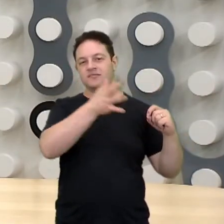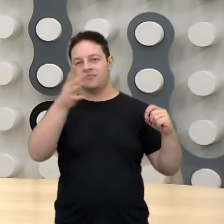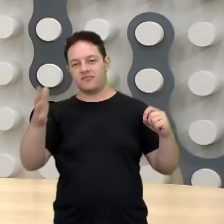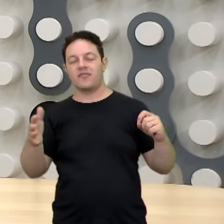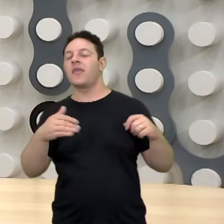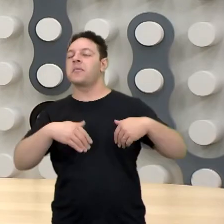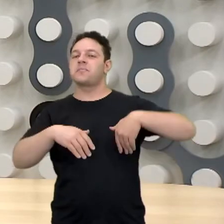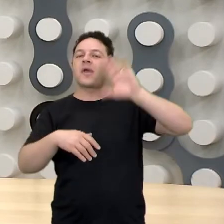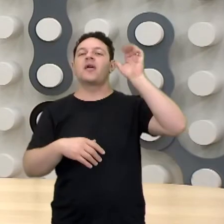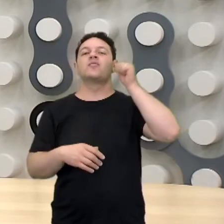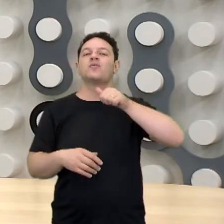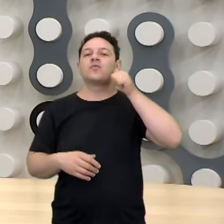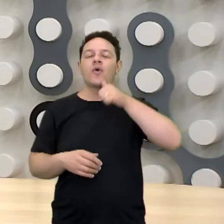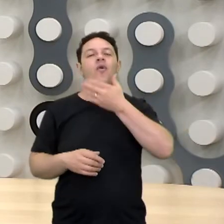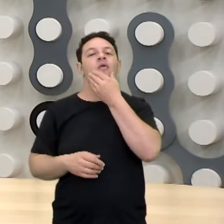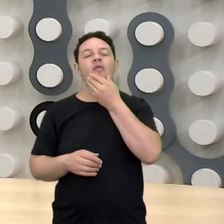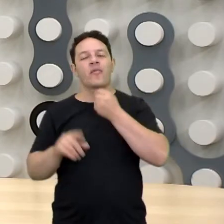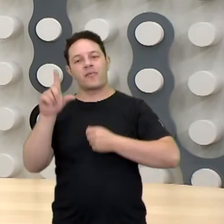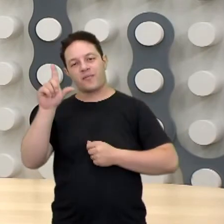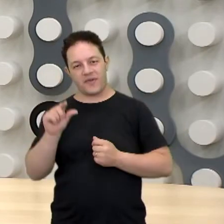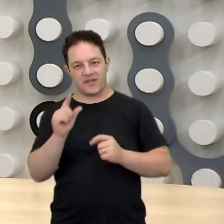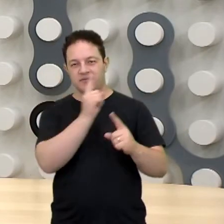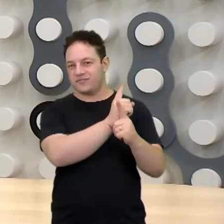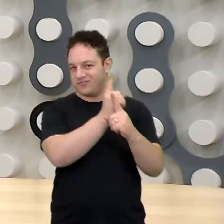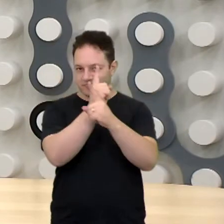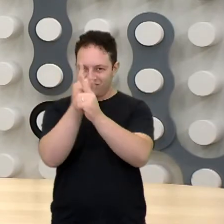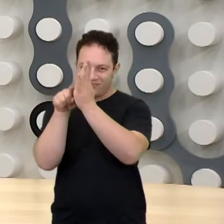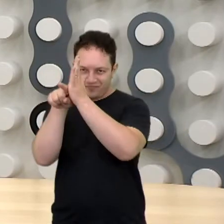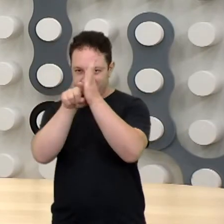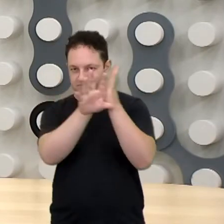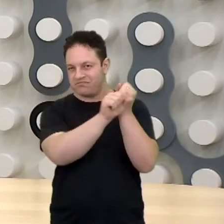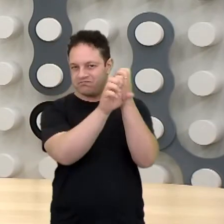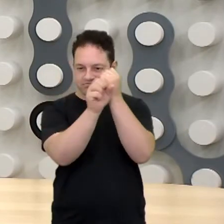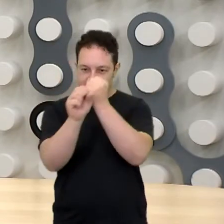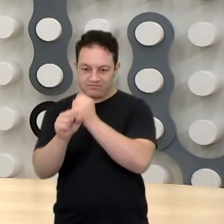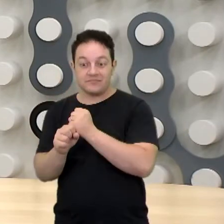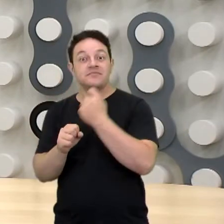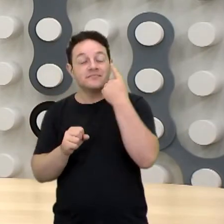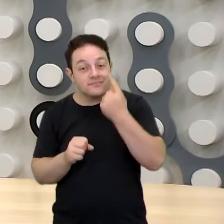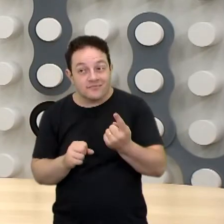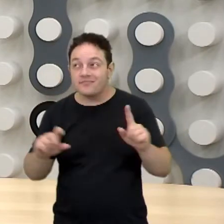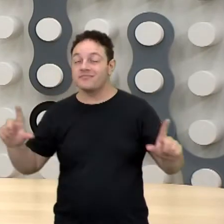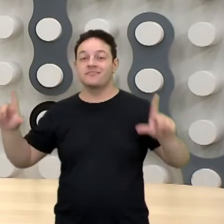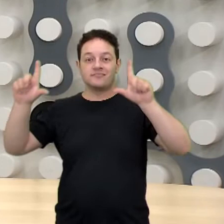que homens, como aconteceu que a gente viu aí no Brasil. Então vejo que tem vários